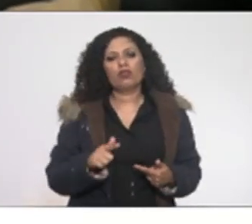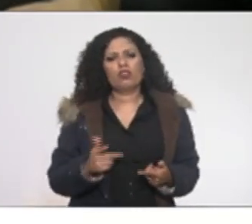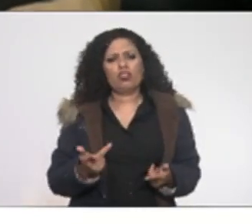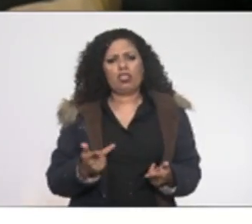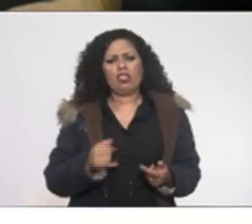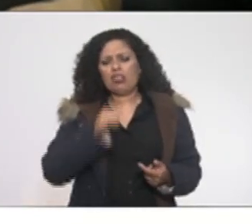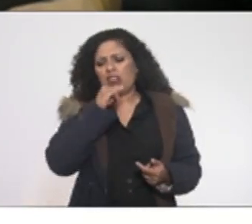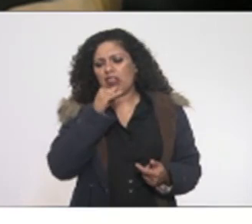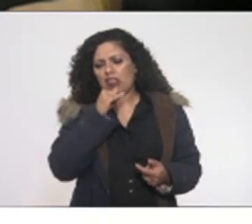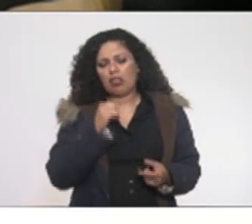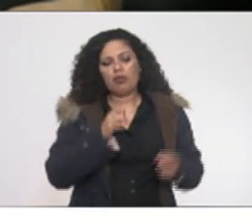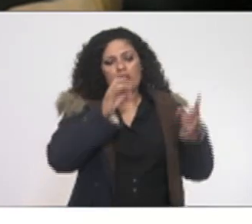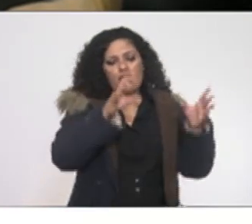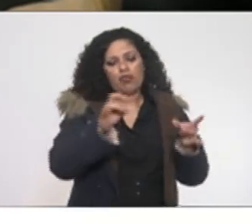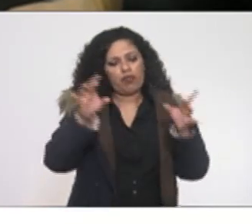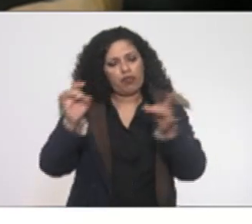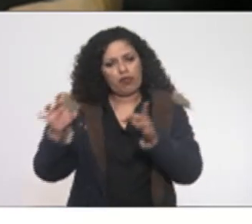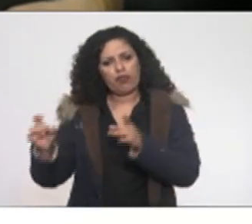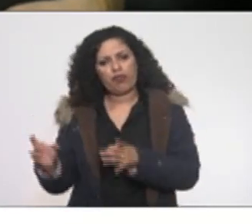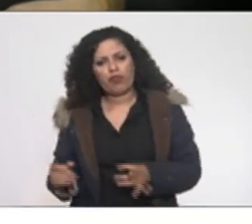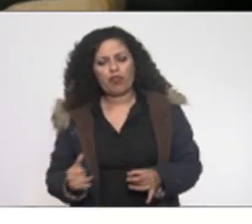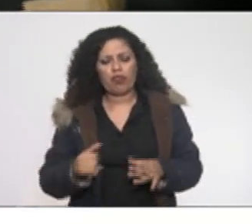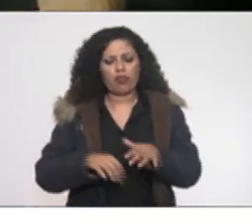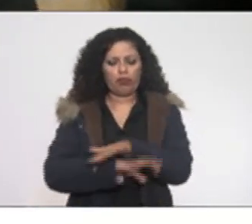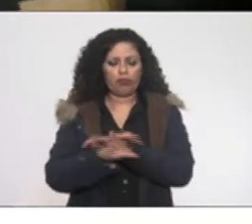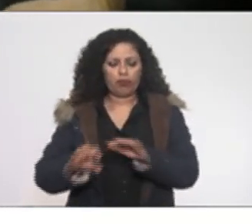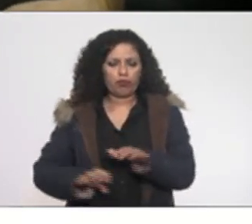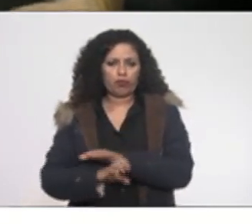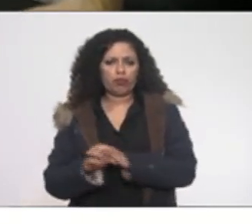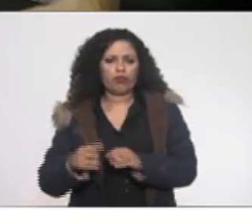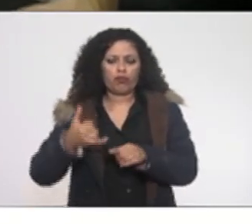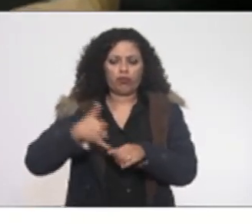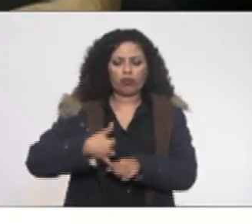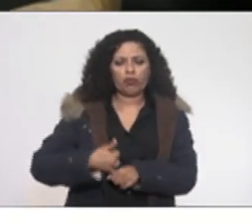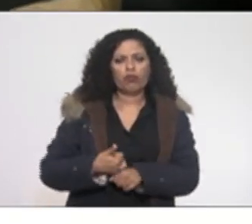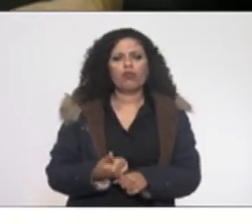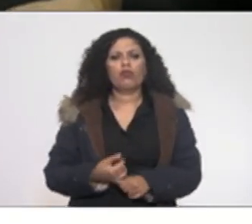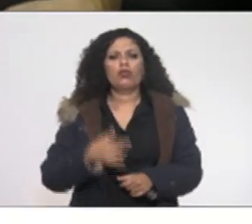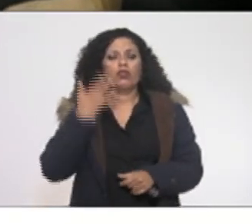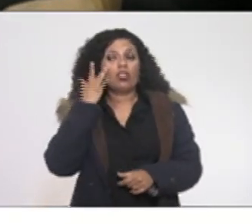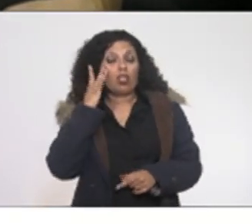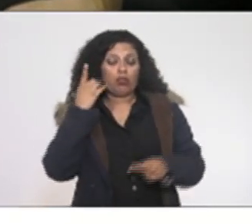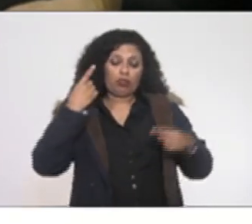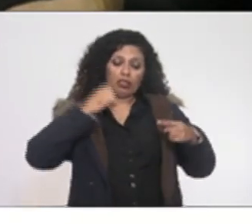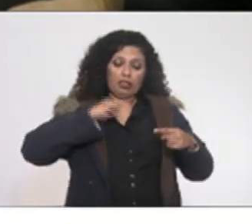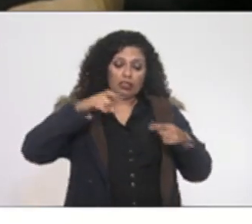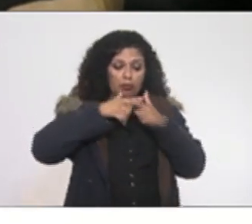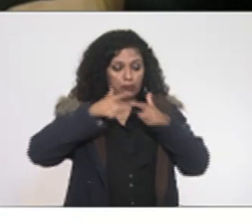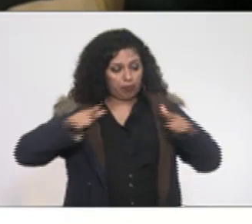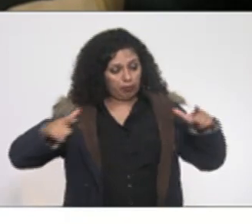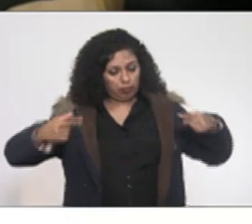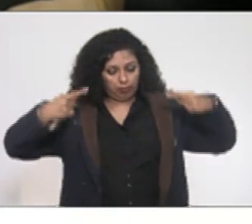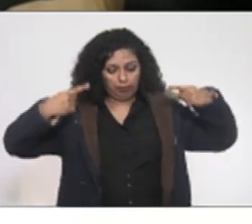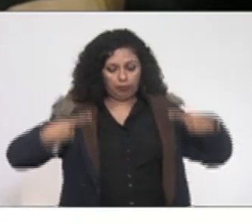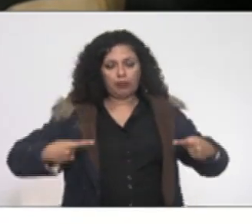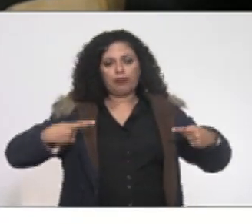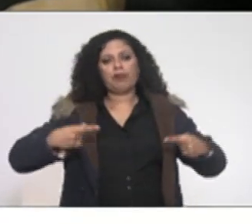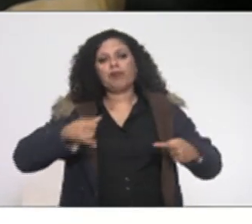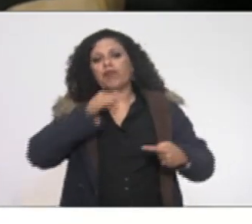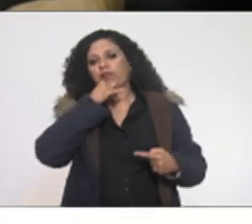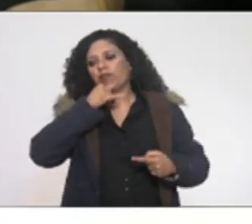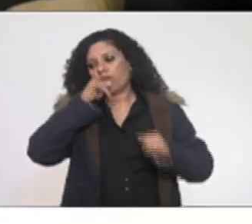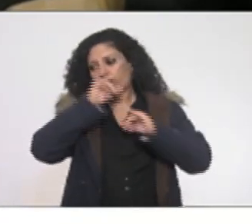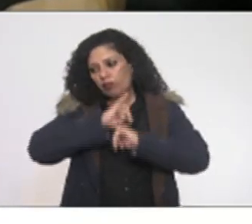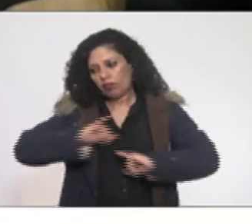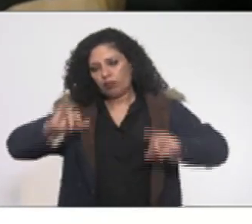na revenda de combustíveis, e isso gera margens mais altas. Então, a gente acha que o choque de competição, a divulgação, por exemplo, com um